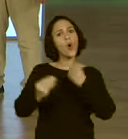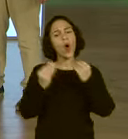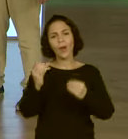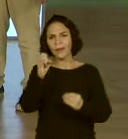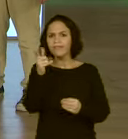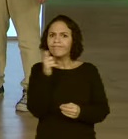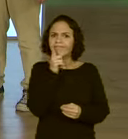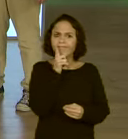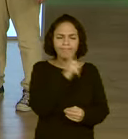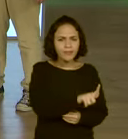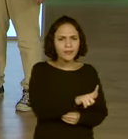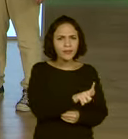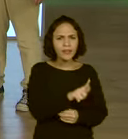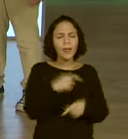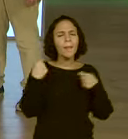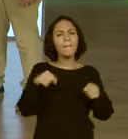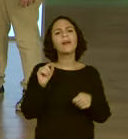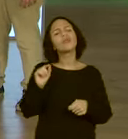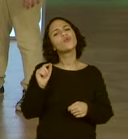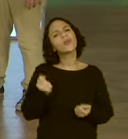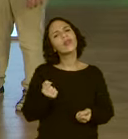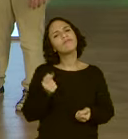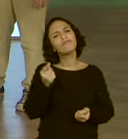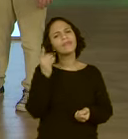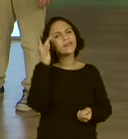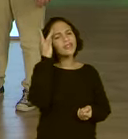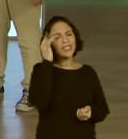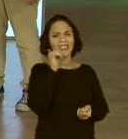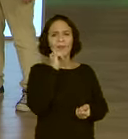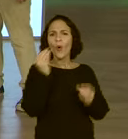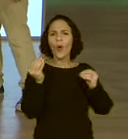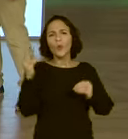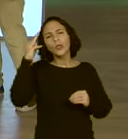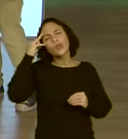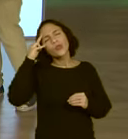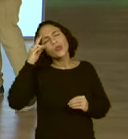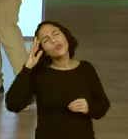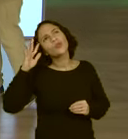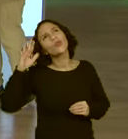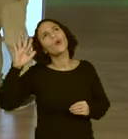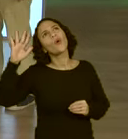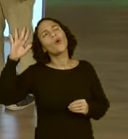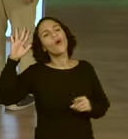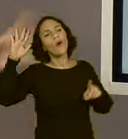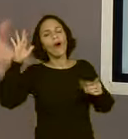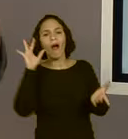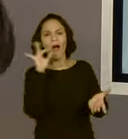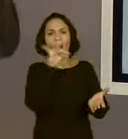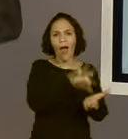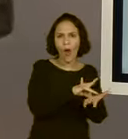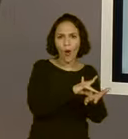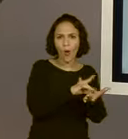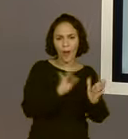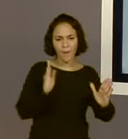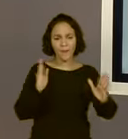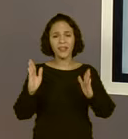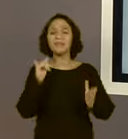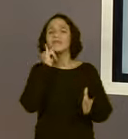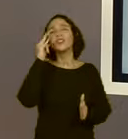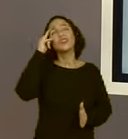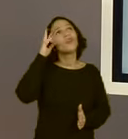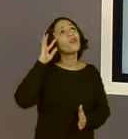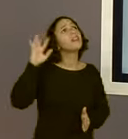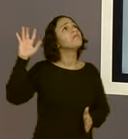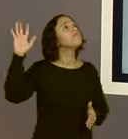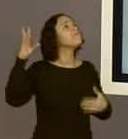forma. O que será que é, hein? O que você precisa realizar? Porque quando a gente está só sonhando, sonhar, né? A gente